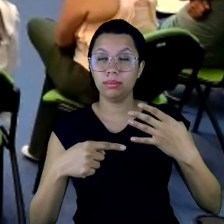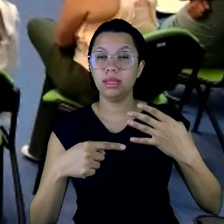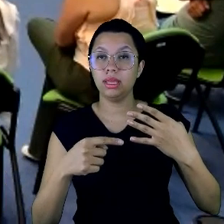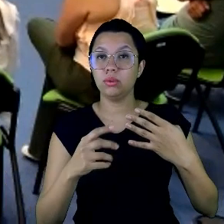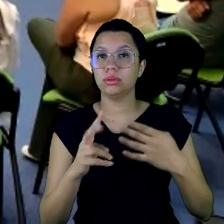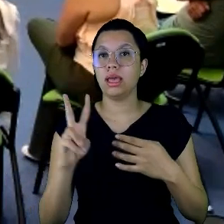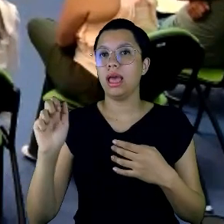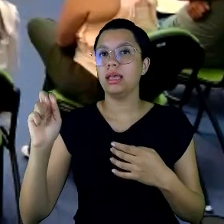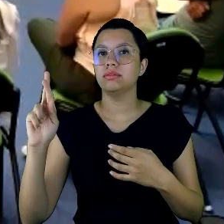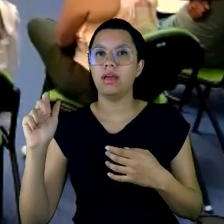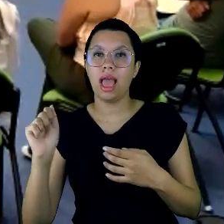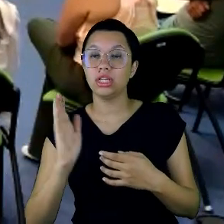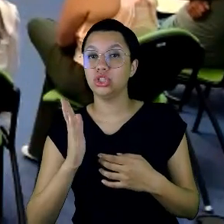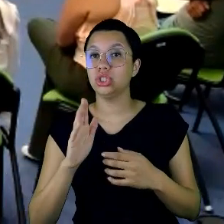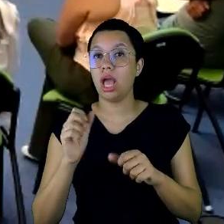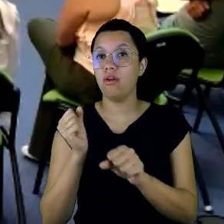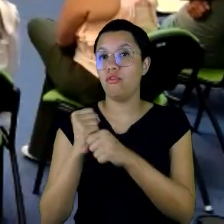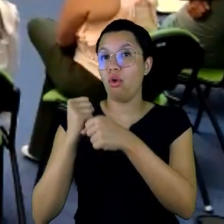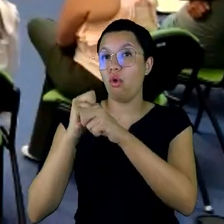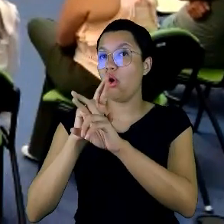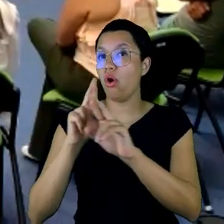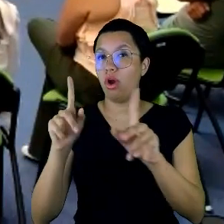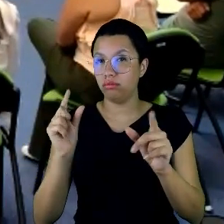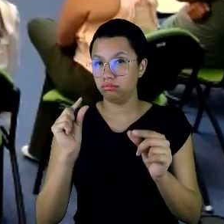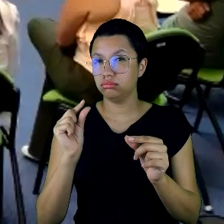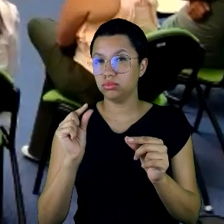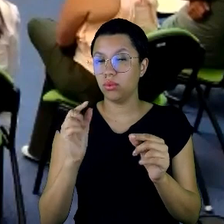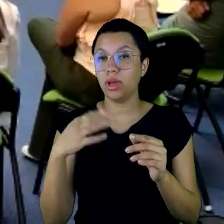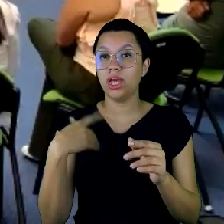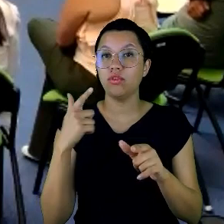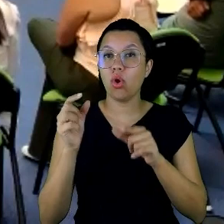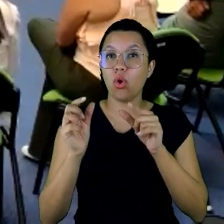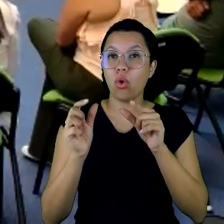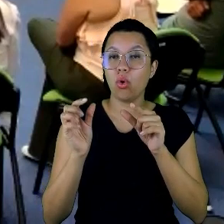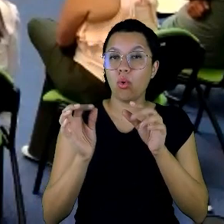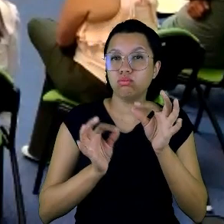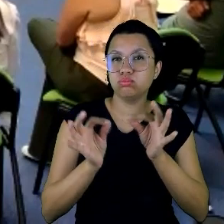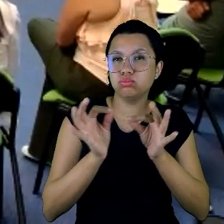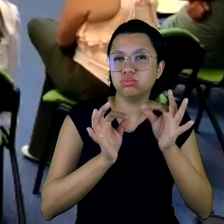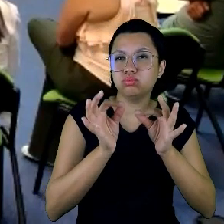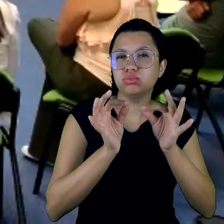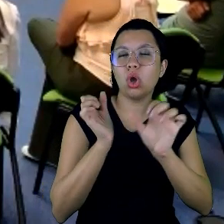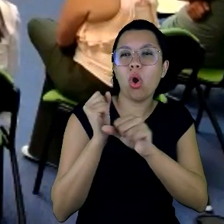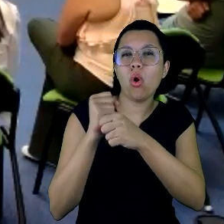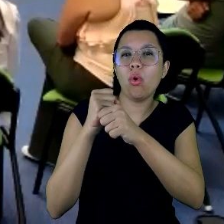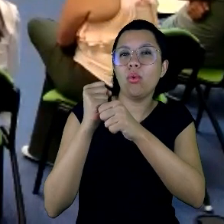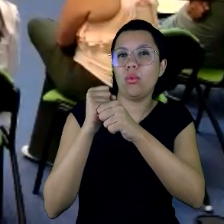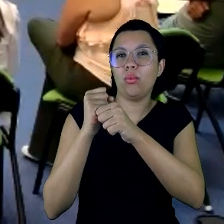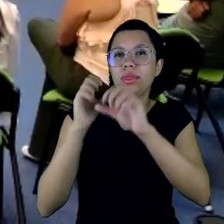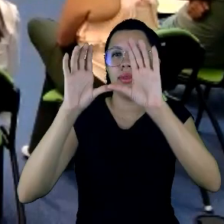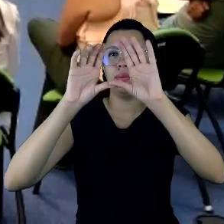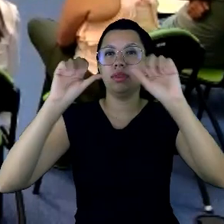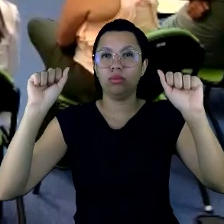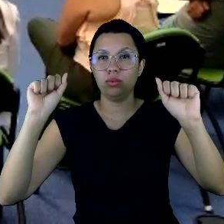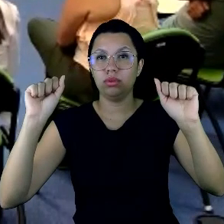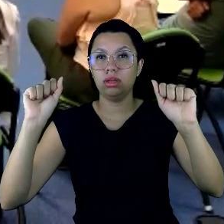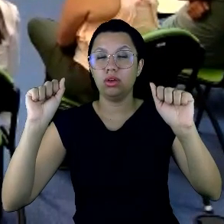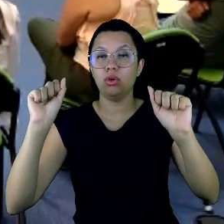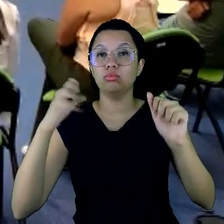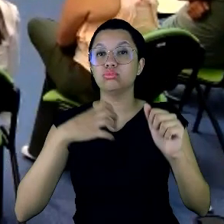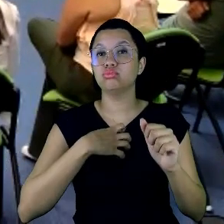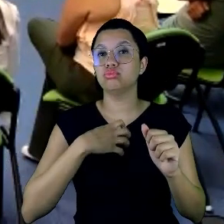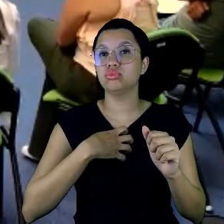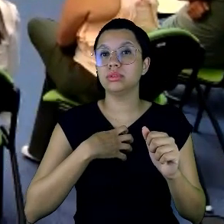que já foi construído num formato um pouco diferente, e aí a gente foi reconstruir o do tribunal para um formato